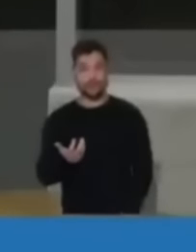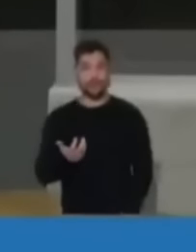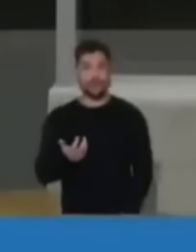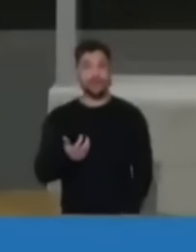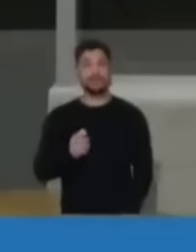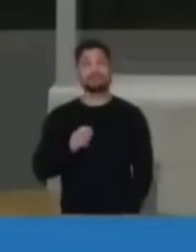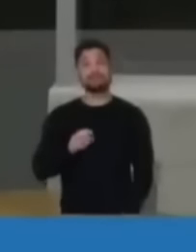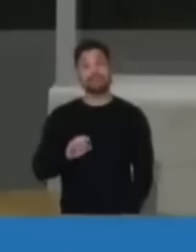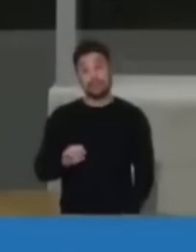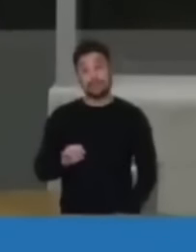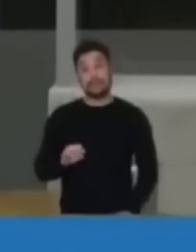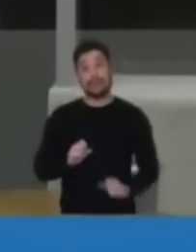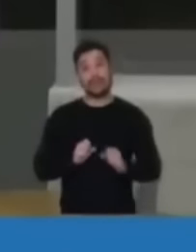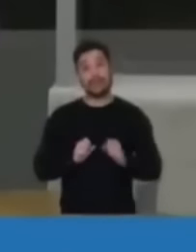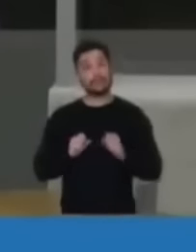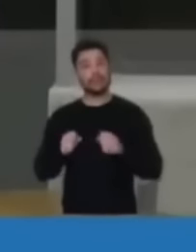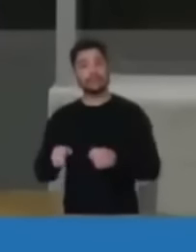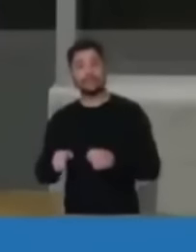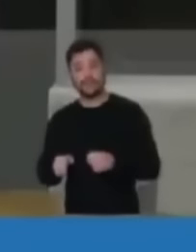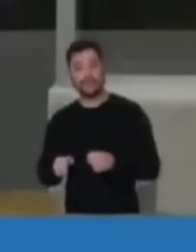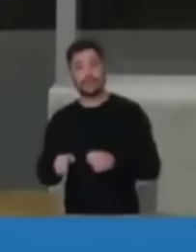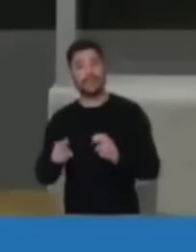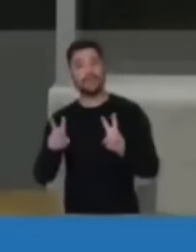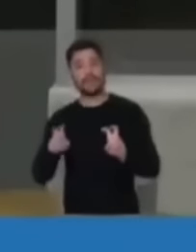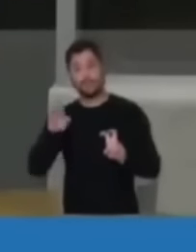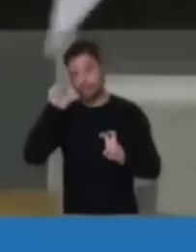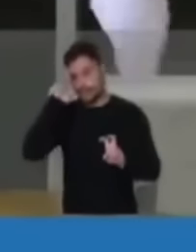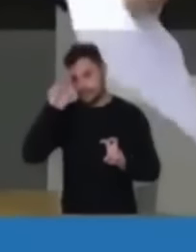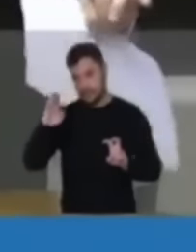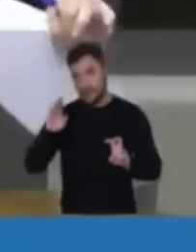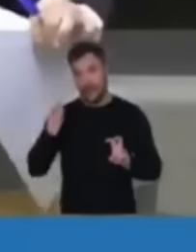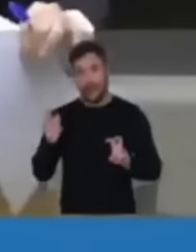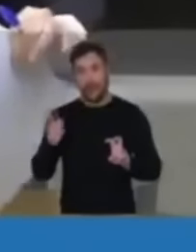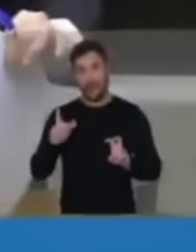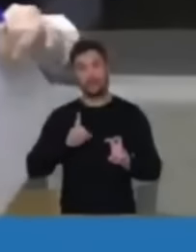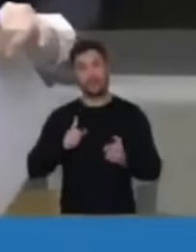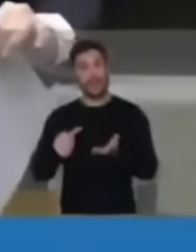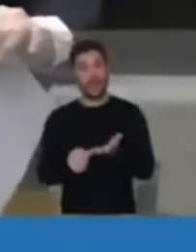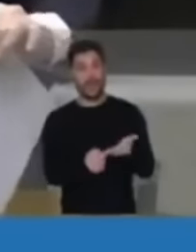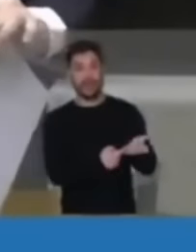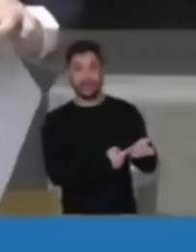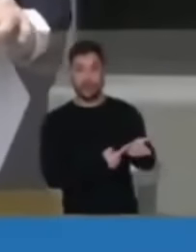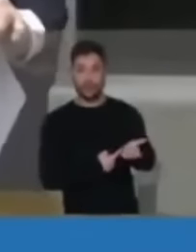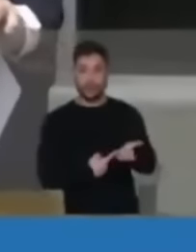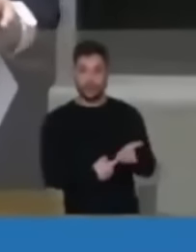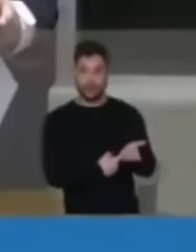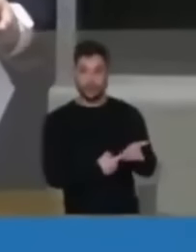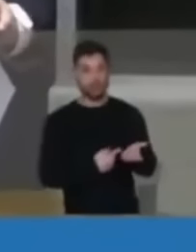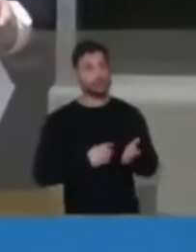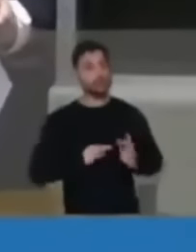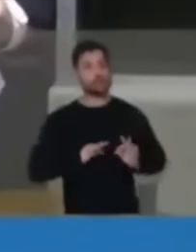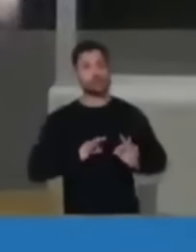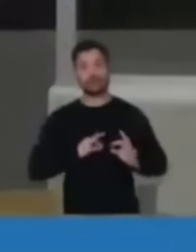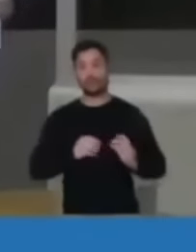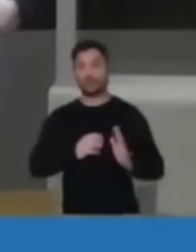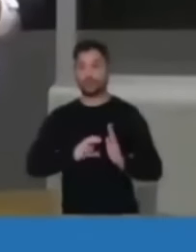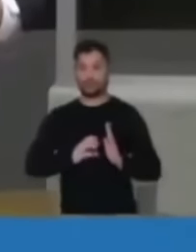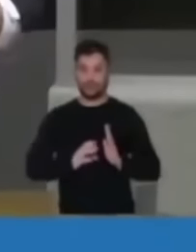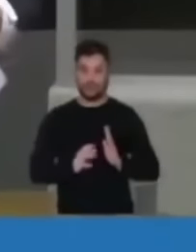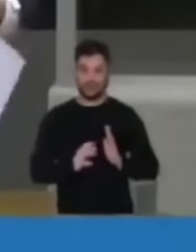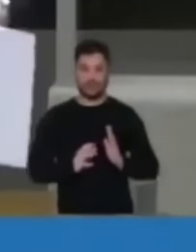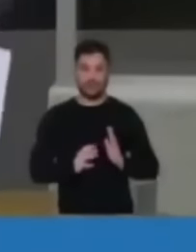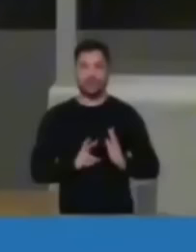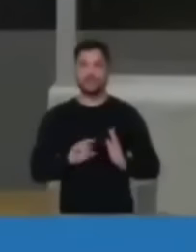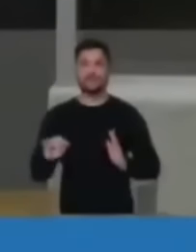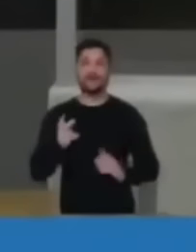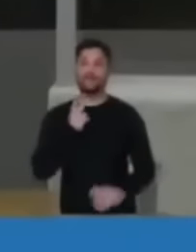defender o que tinha que ser defendido aqui, é um acordo geral de todos os partidos, Josildo, que vai dizer o